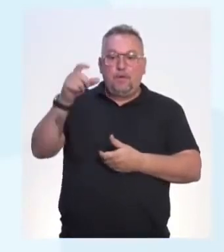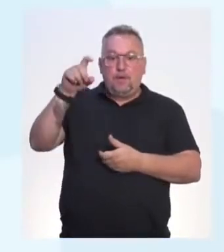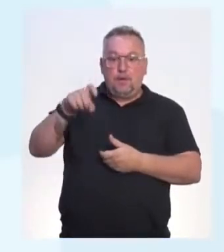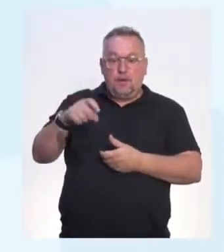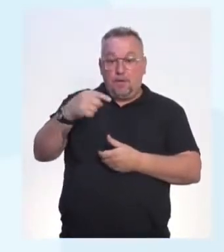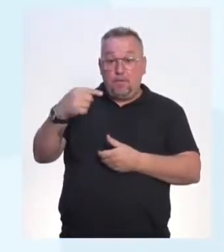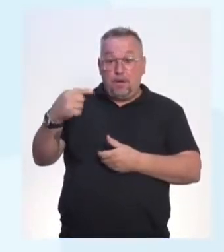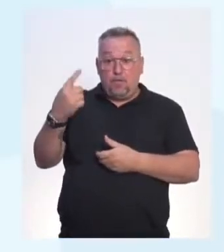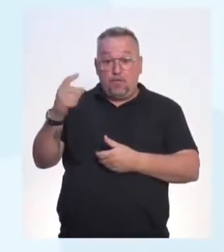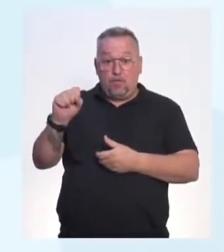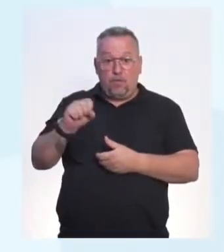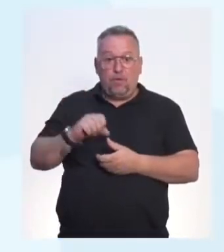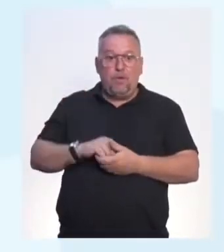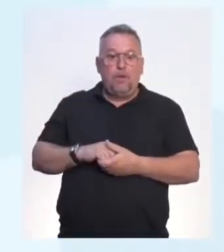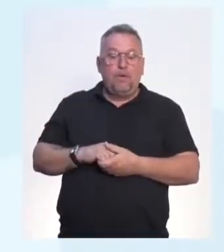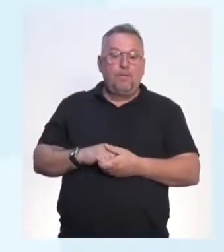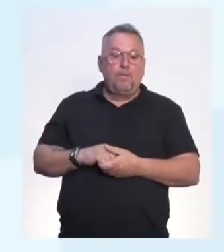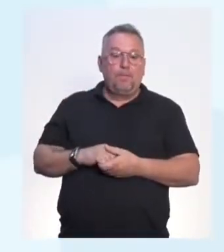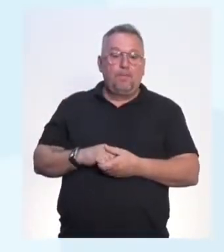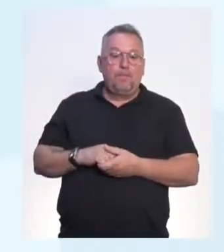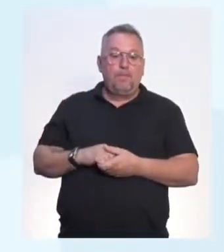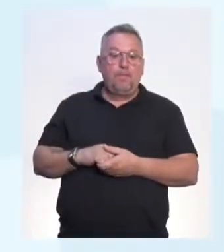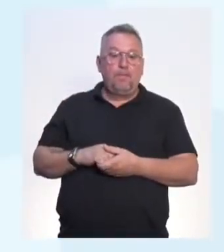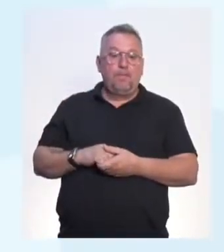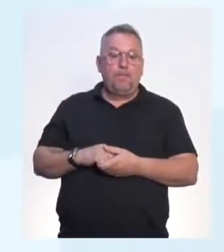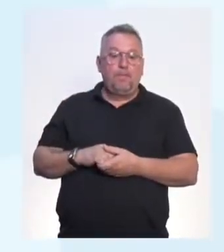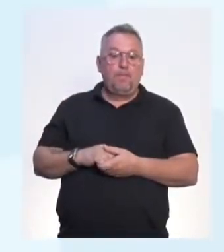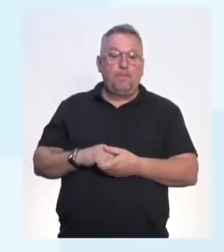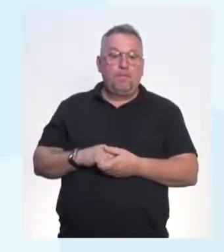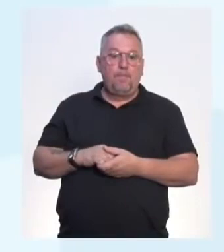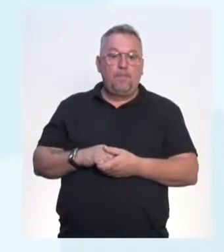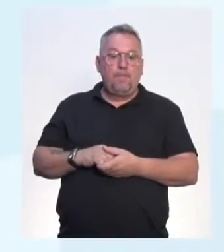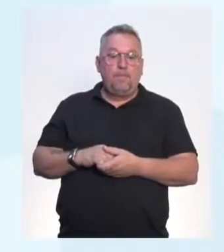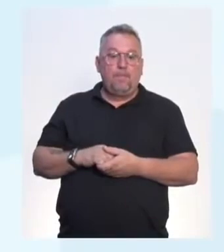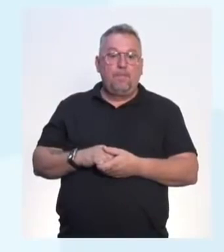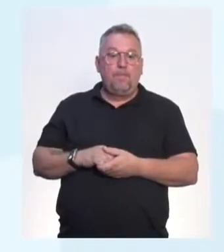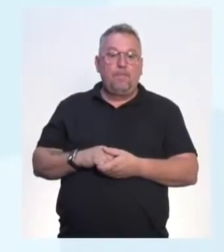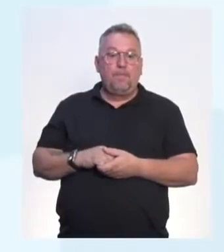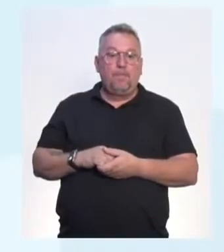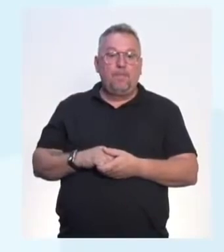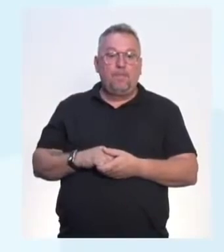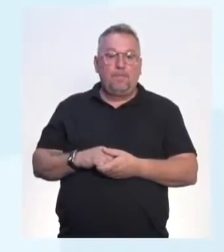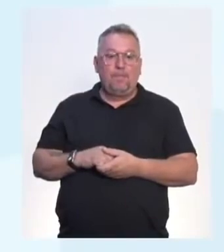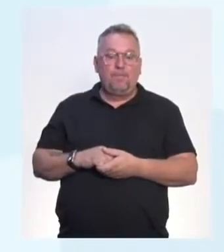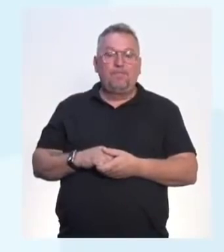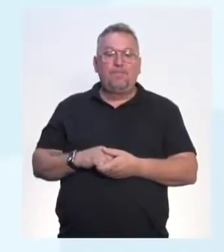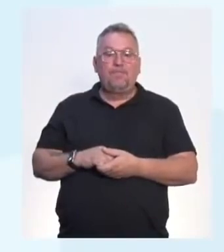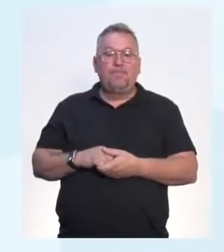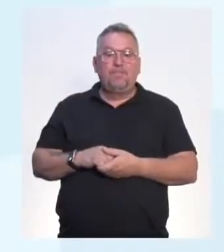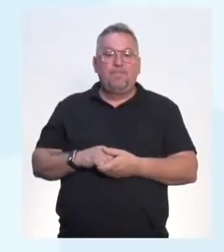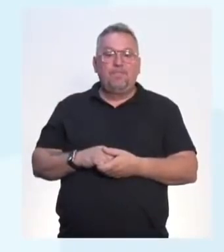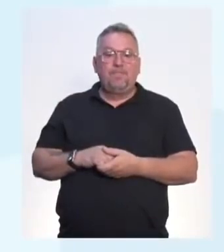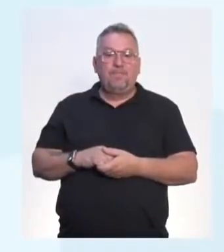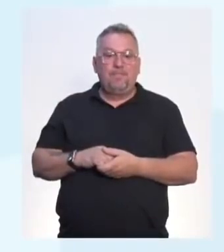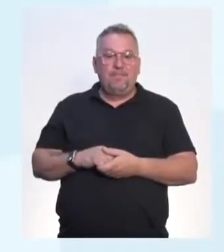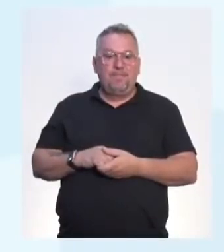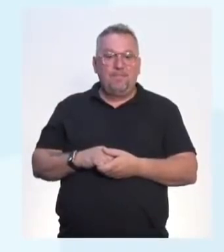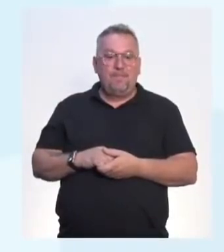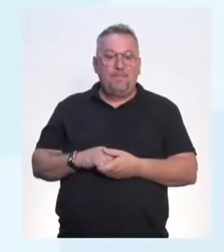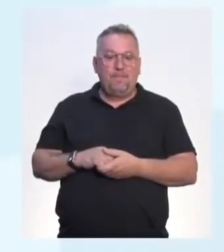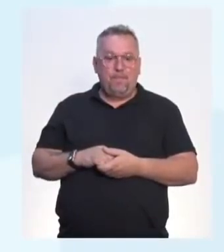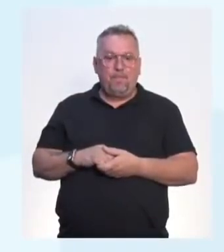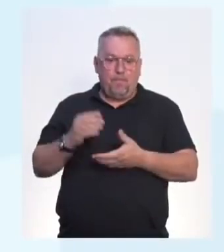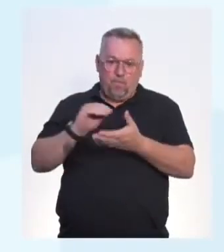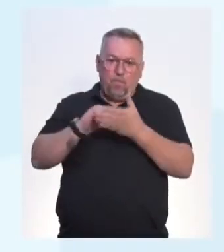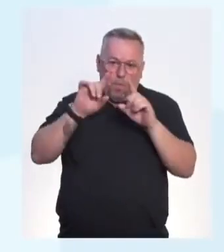menos 18. Então, peraí, deixa eu só ver se a caneta está acionada. Ah, aí sim. 6x menos 18. Eu vou